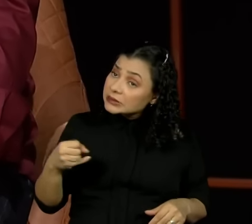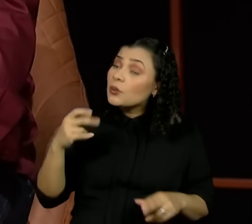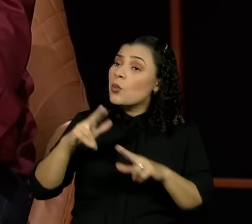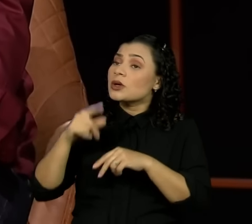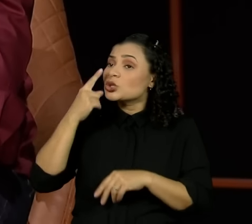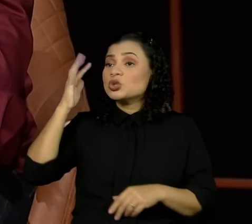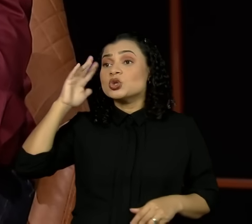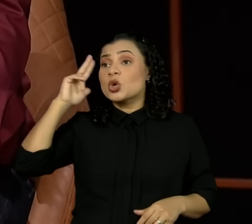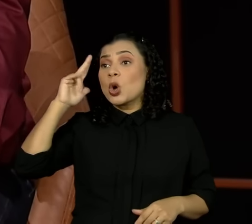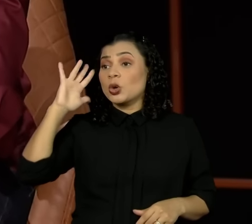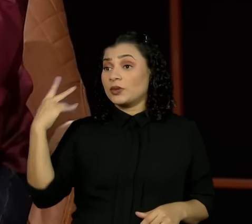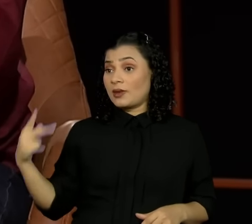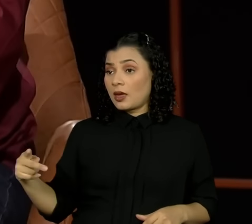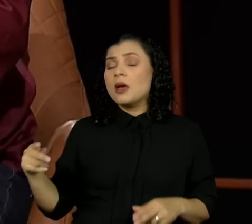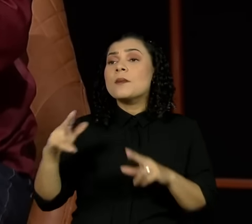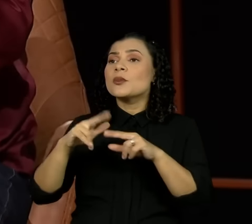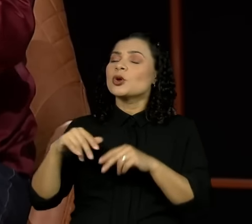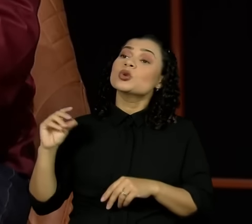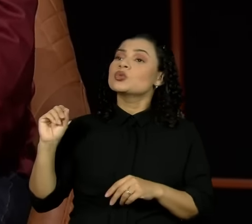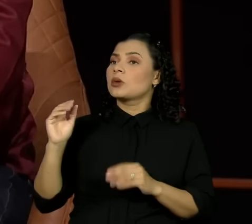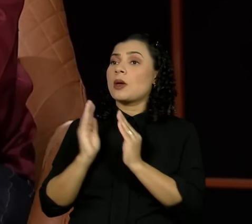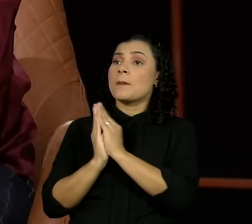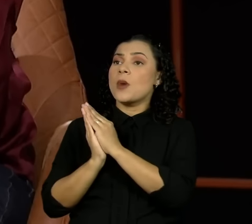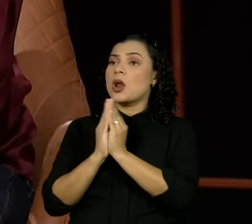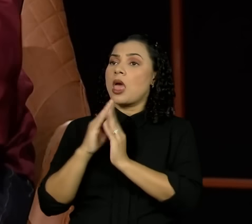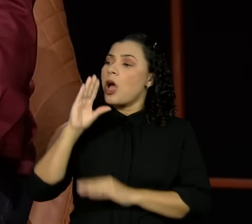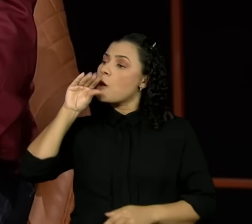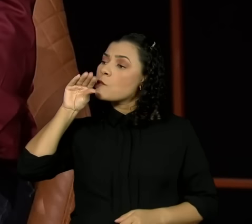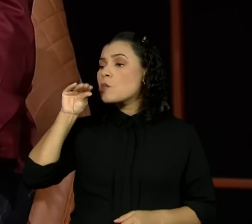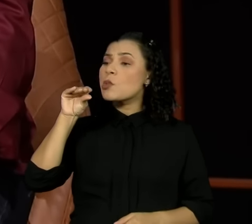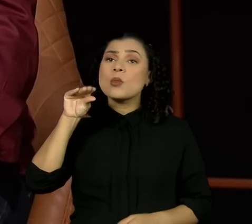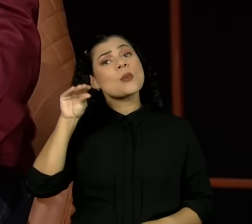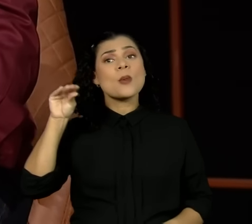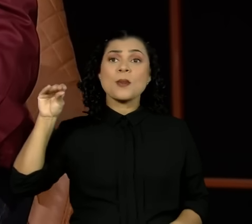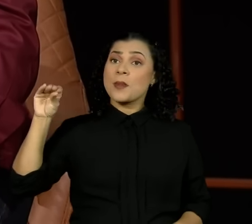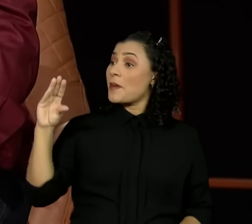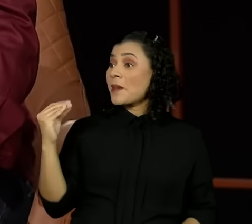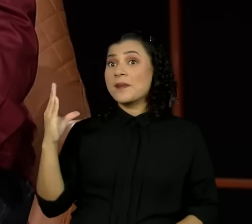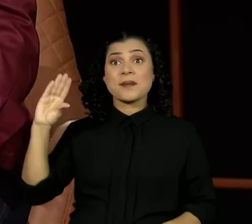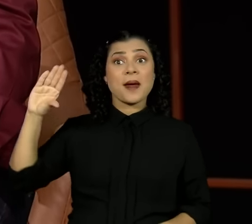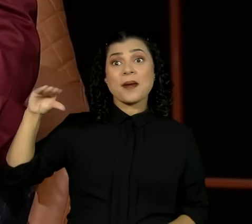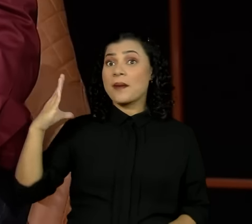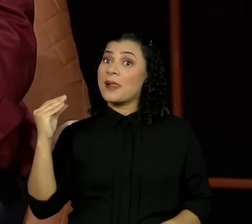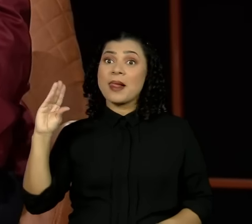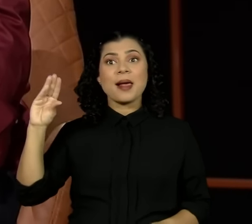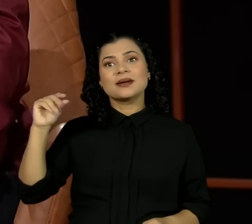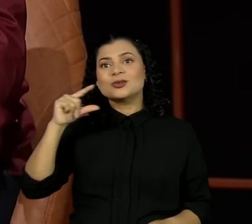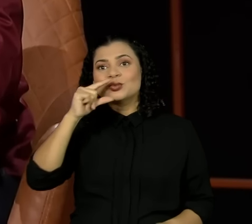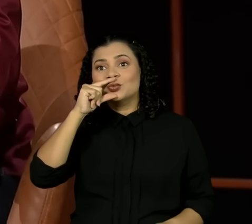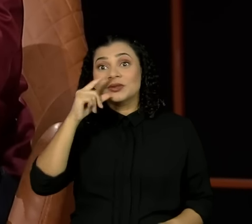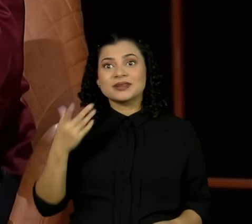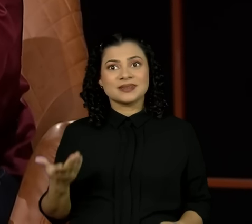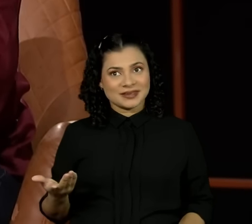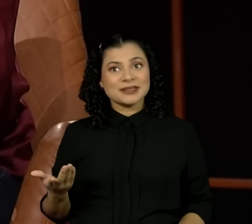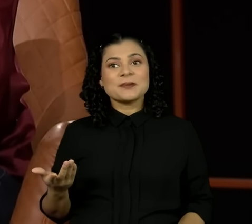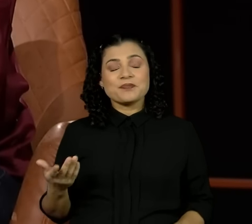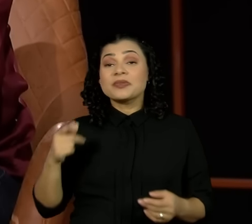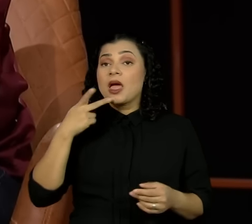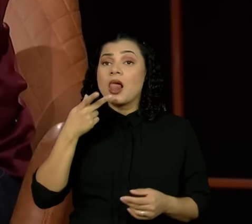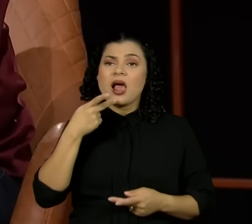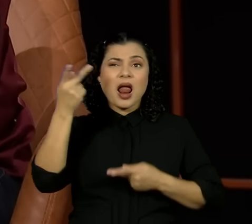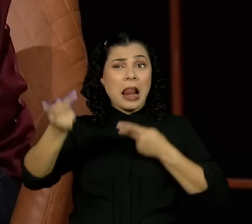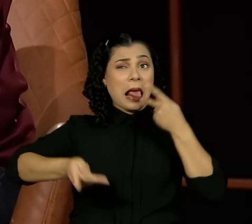uma boneca falante fez um sucesso interessantíssimo. Foi uma boneca sem superego. Ela é sem superego, ela fala o que